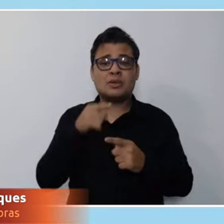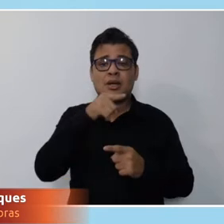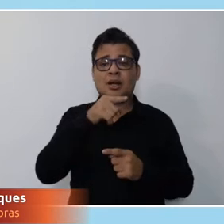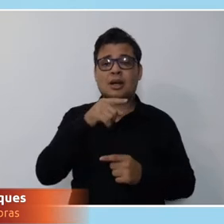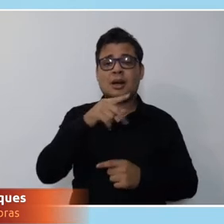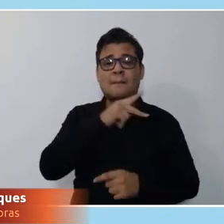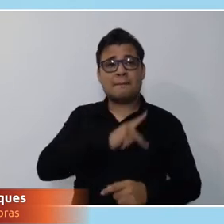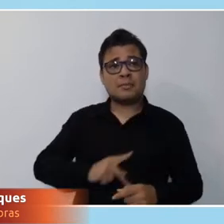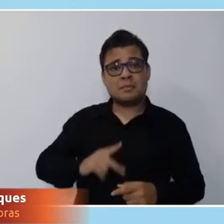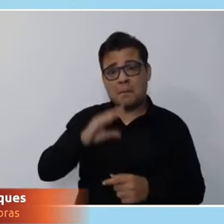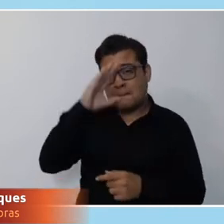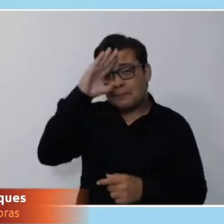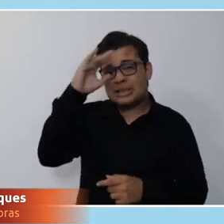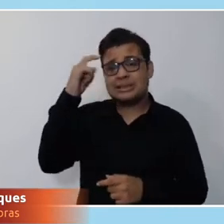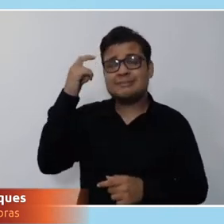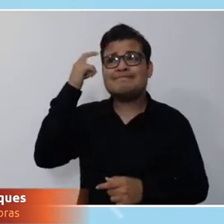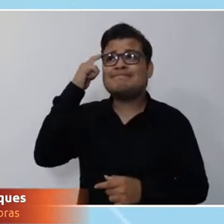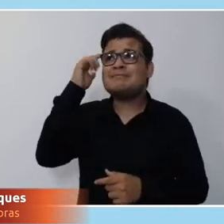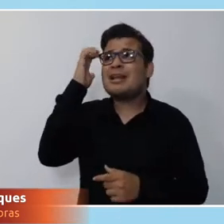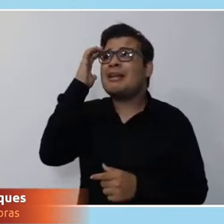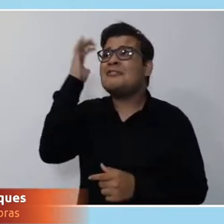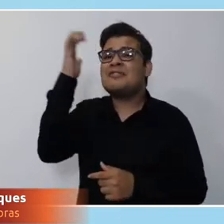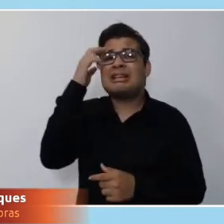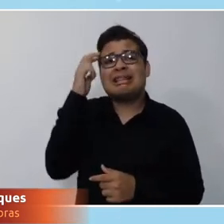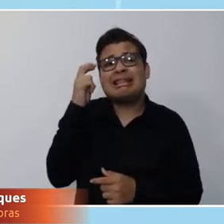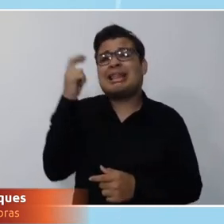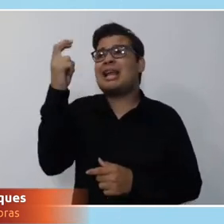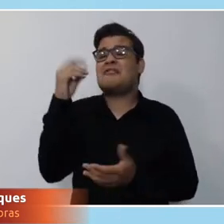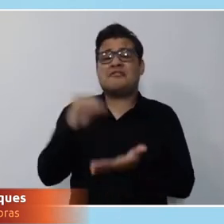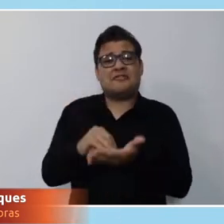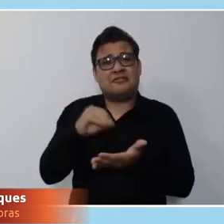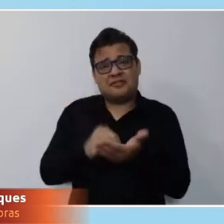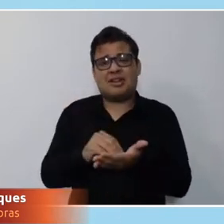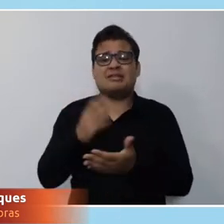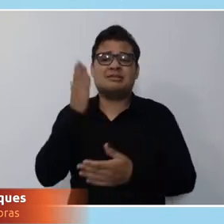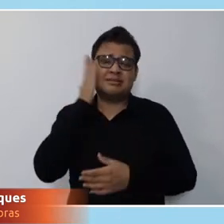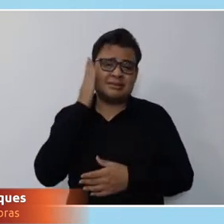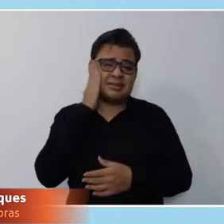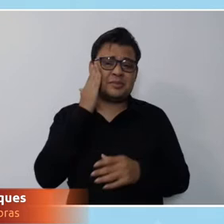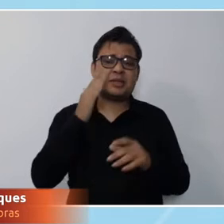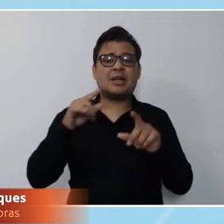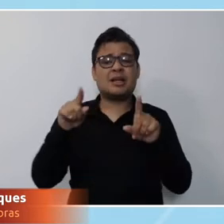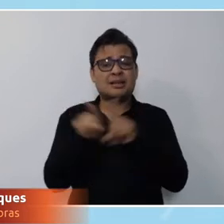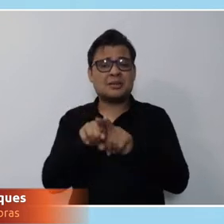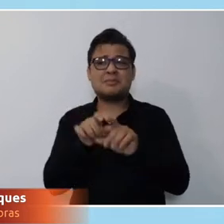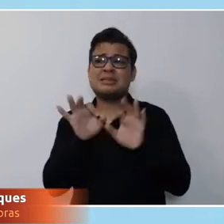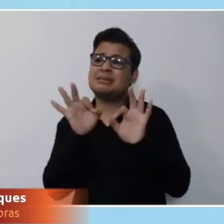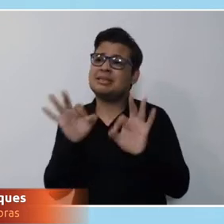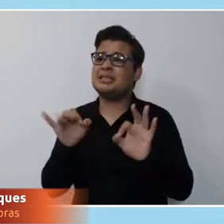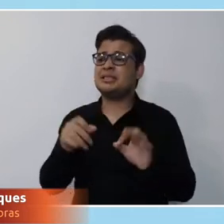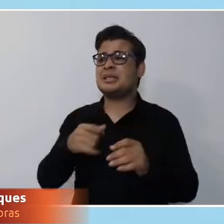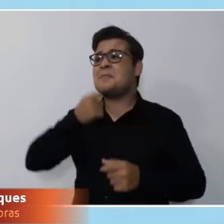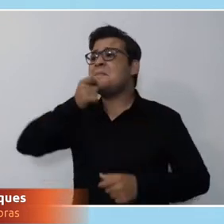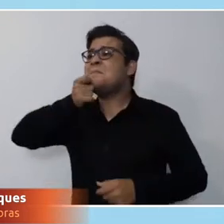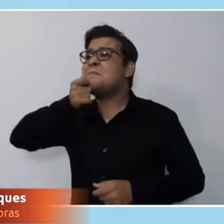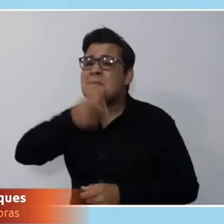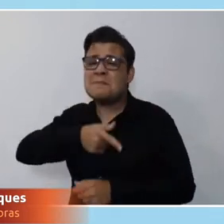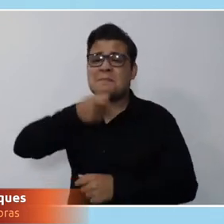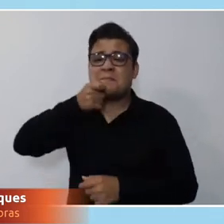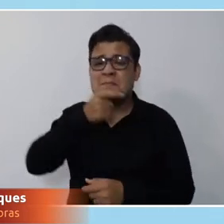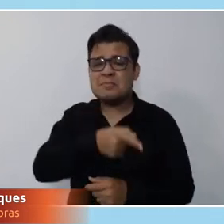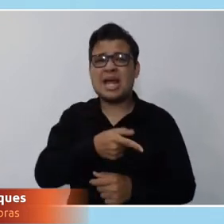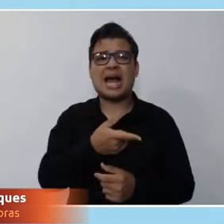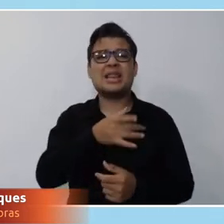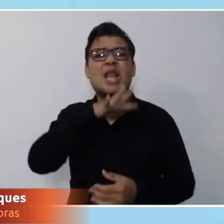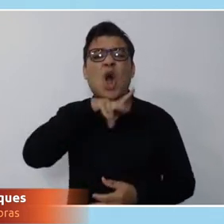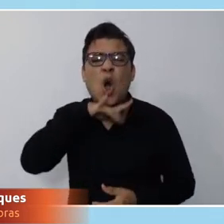já é muito questionável, e ele provavelmente deve ter soltado uma série de piadas de mau gosto